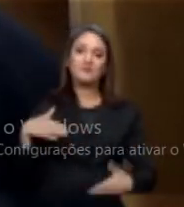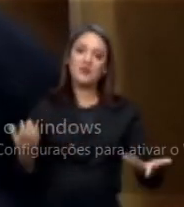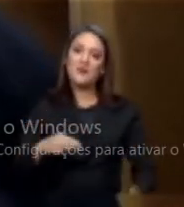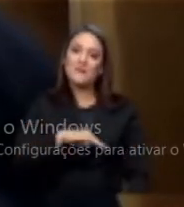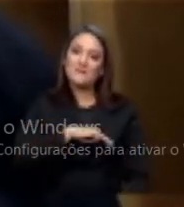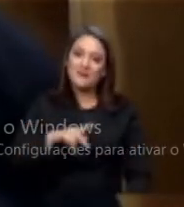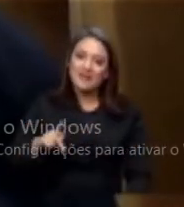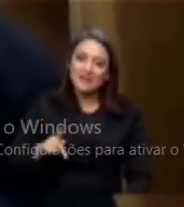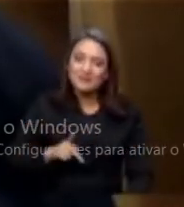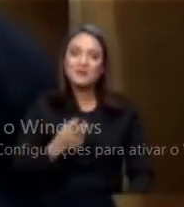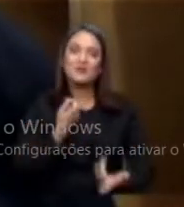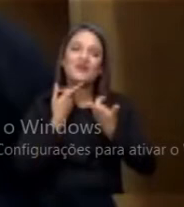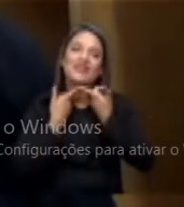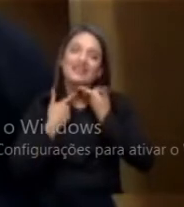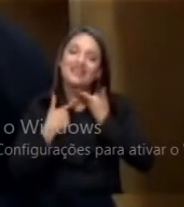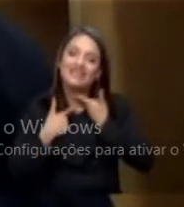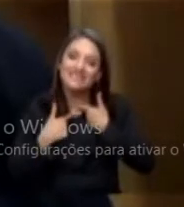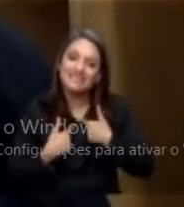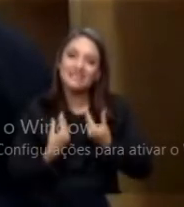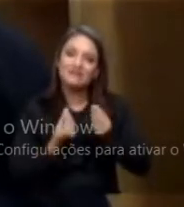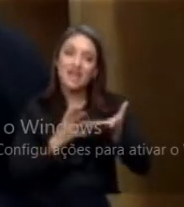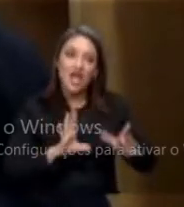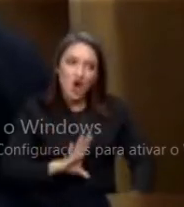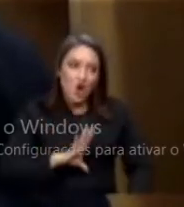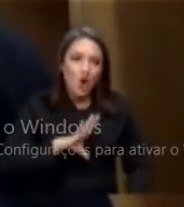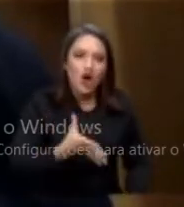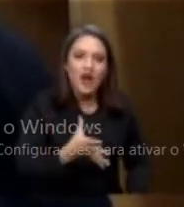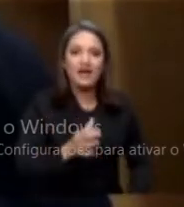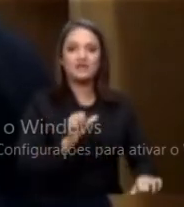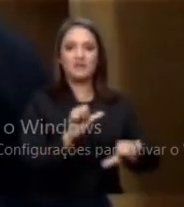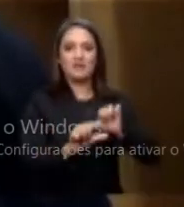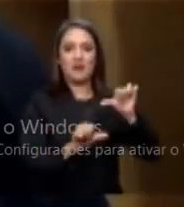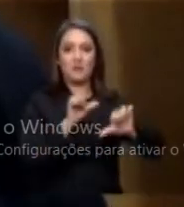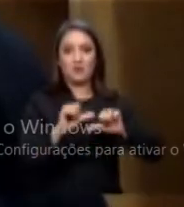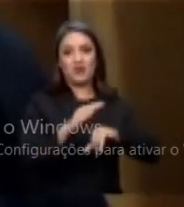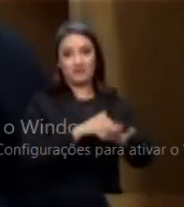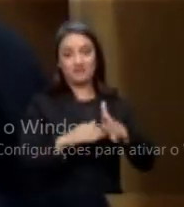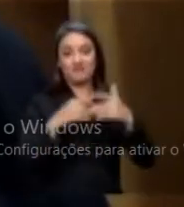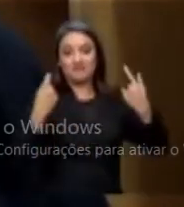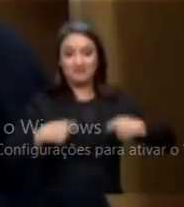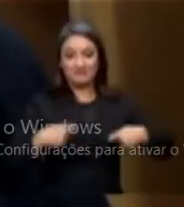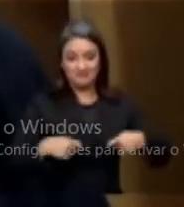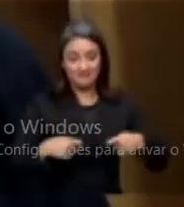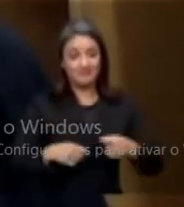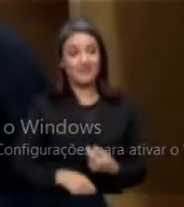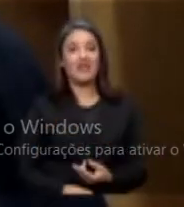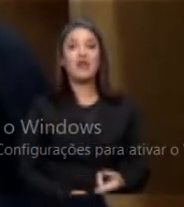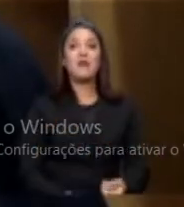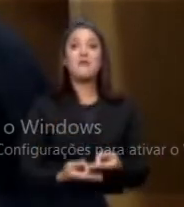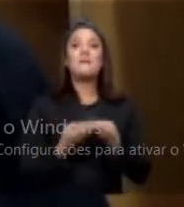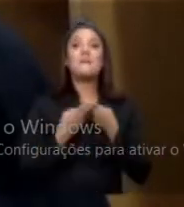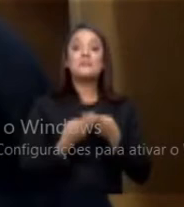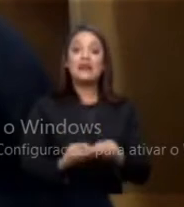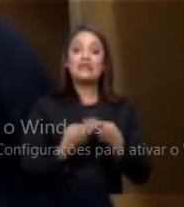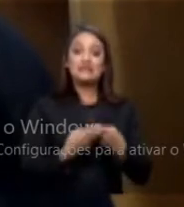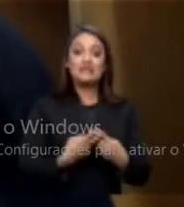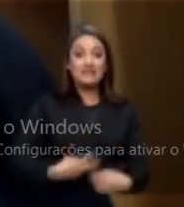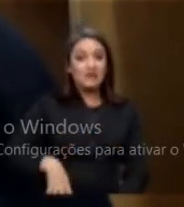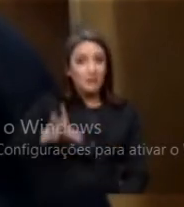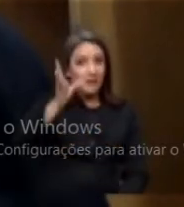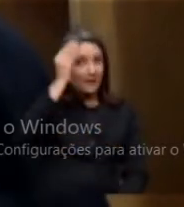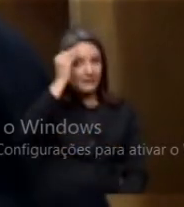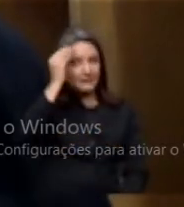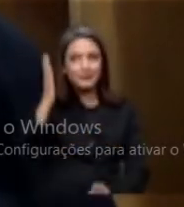lhe espera, lhe deseja coragem para mudar o que deve ser mudado, paciência para entender o que não pode